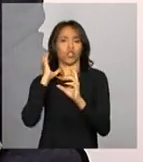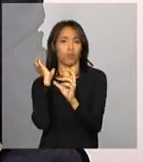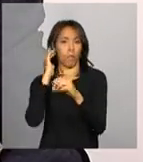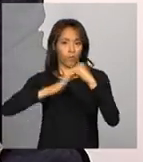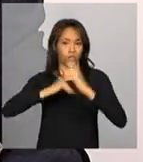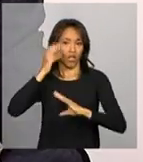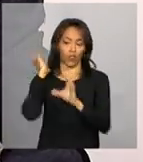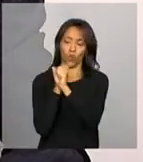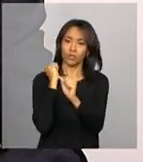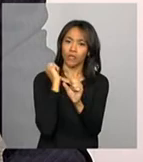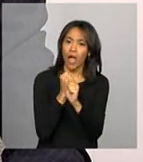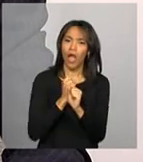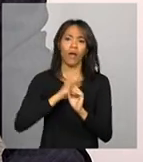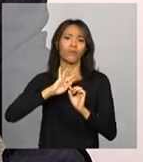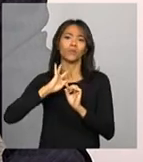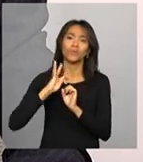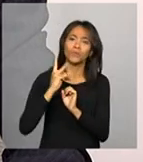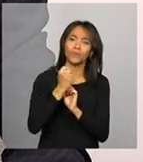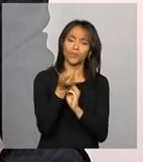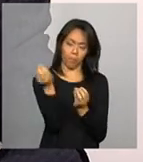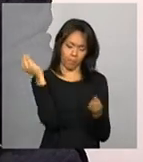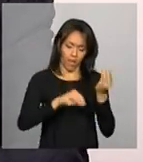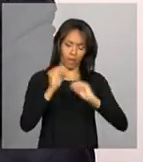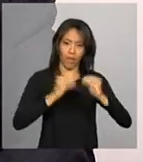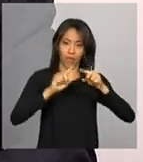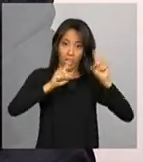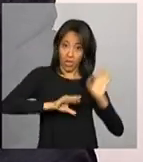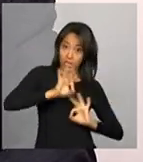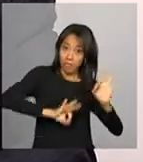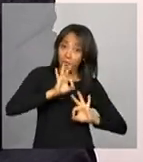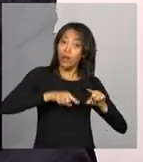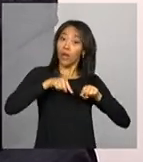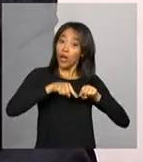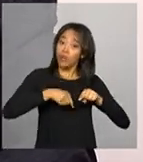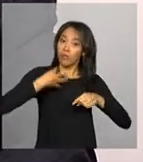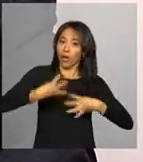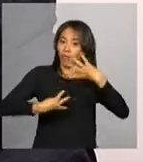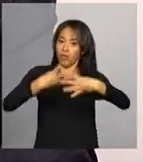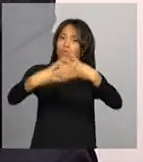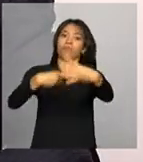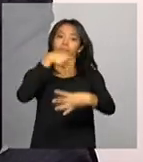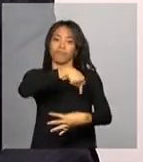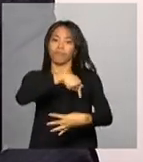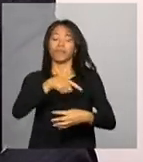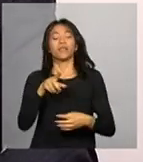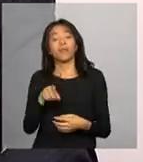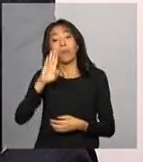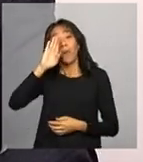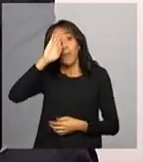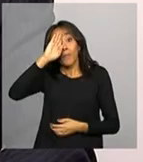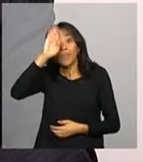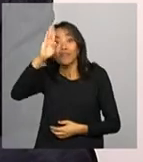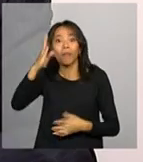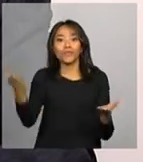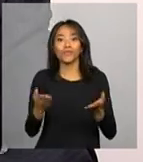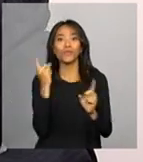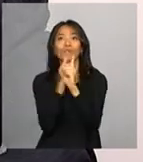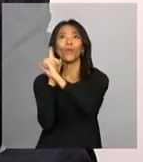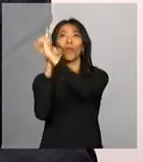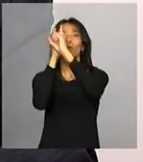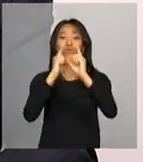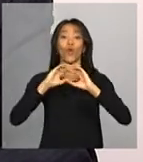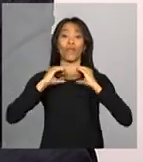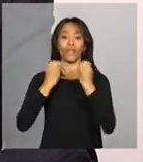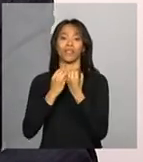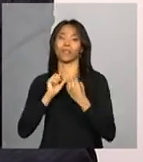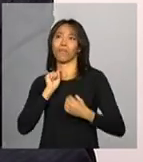inserindo isso na nos planos plurianuais mas aí nós estamos no momento fundamental que o as conferências O que as